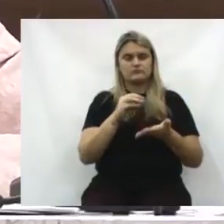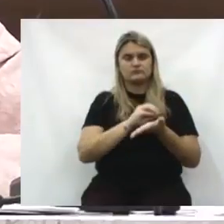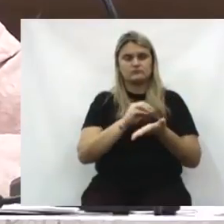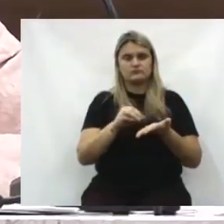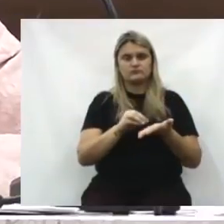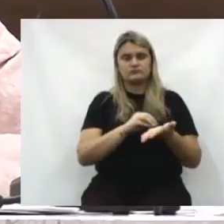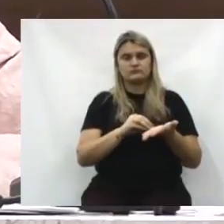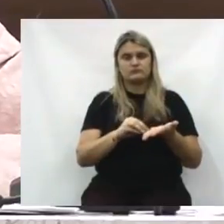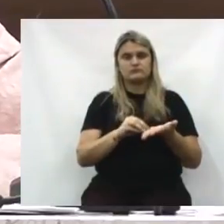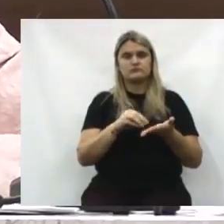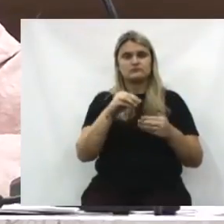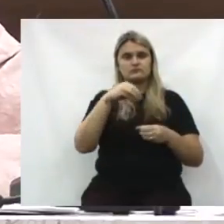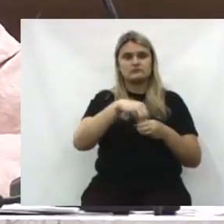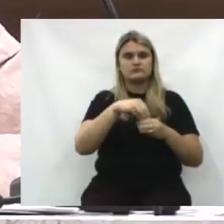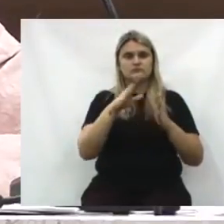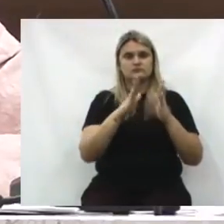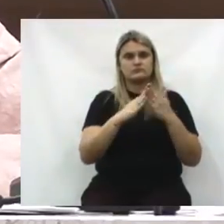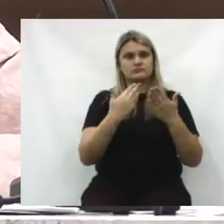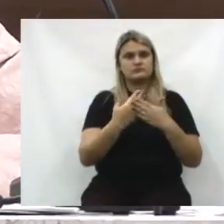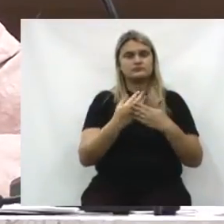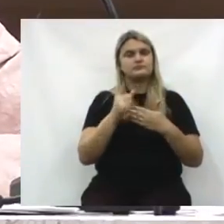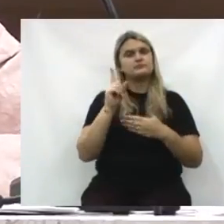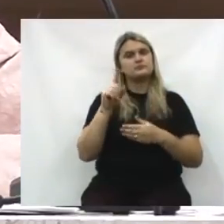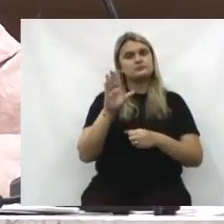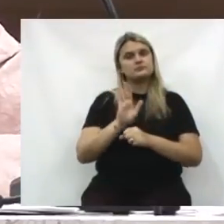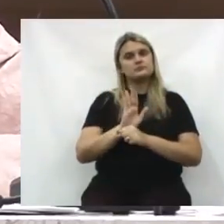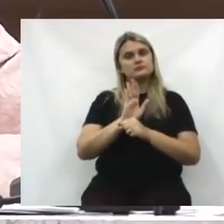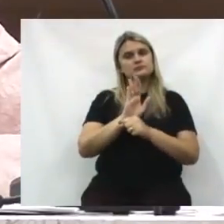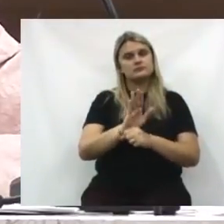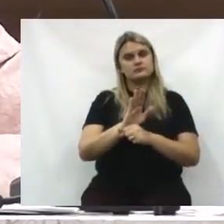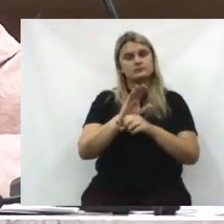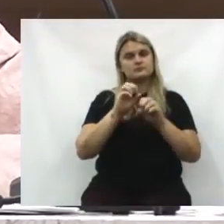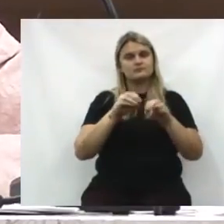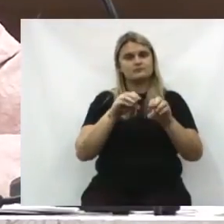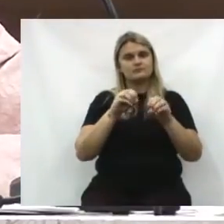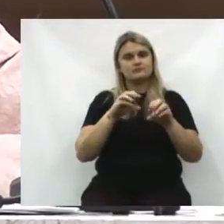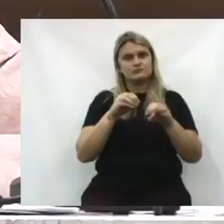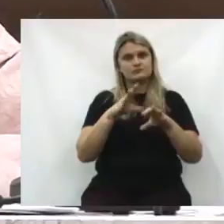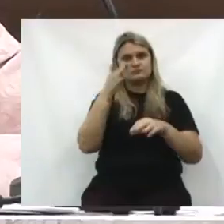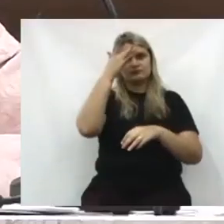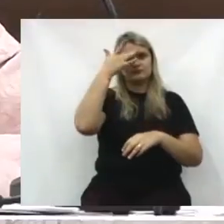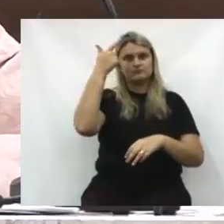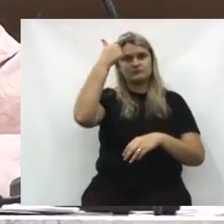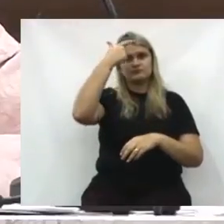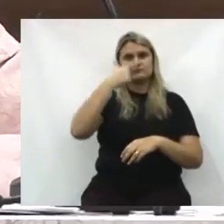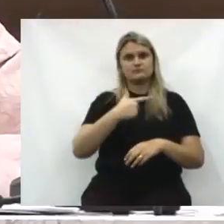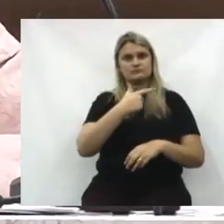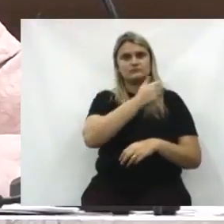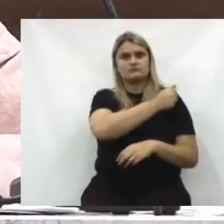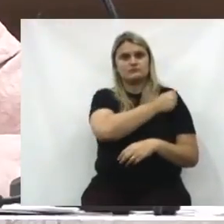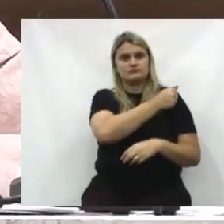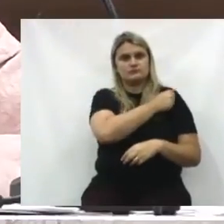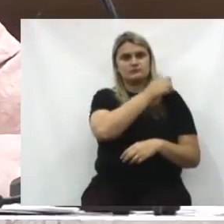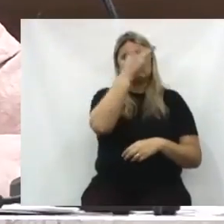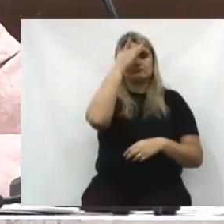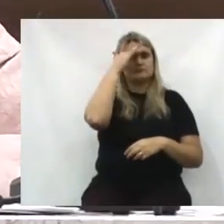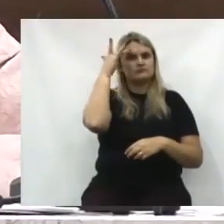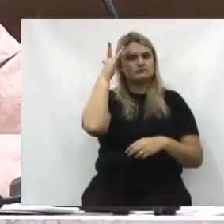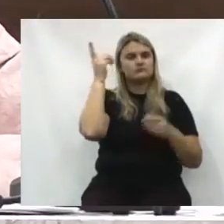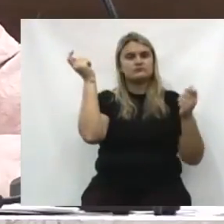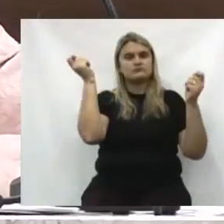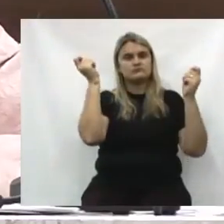e aprendizagem do xadrez nas escolas vem contribuir na formação de